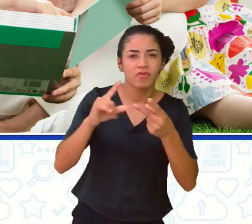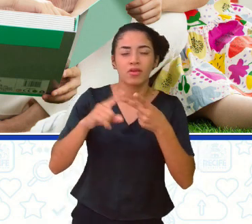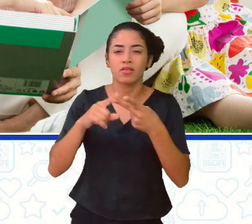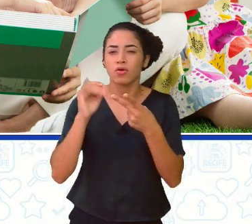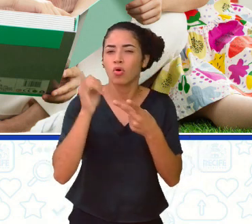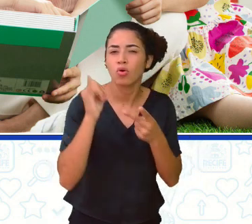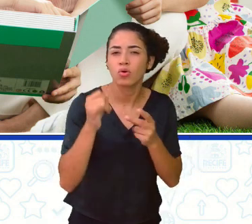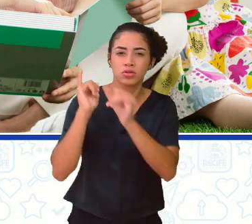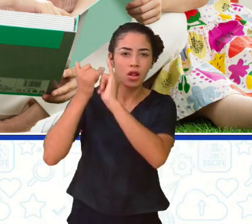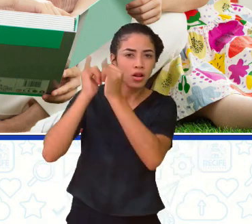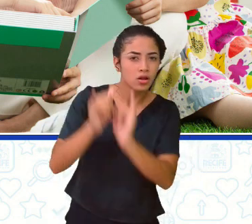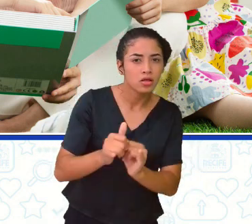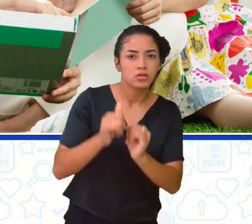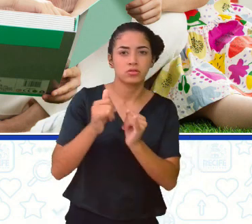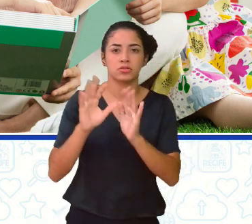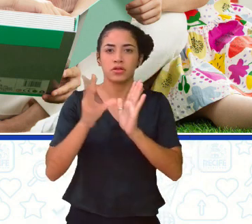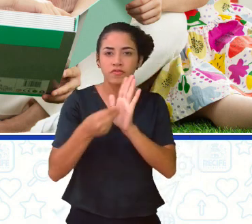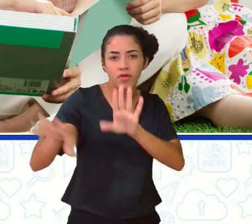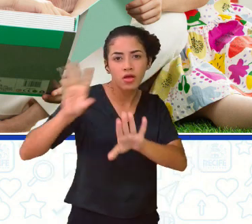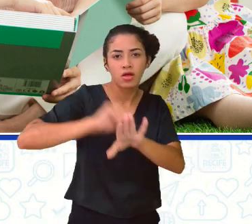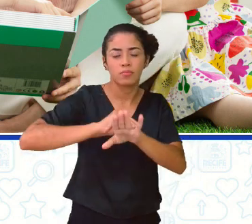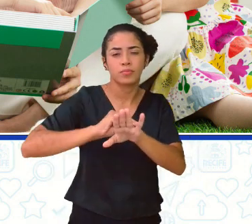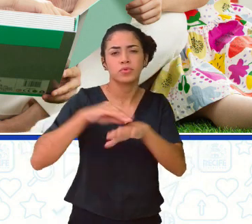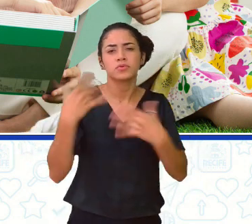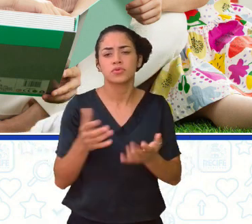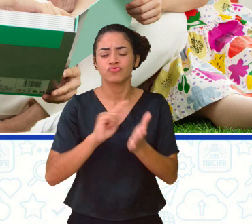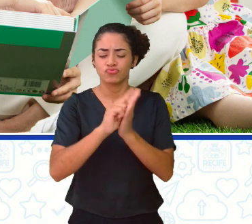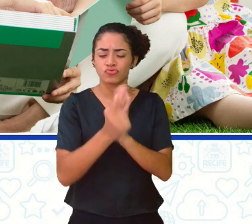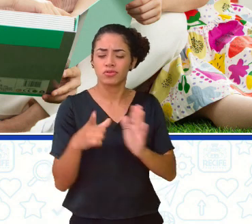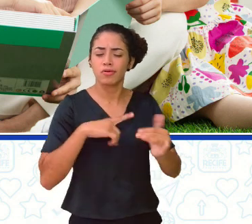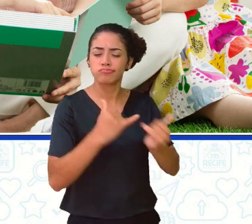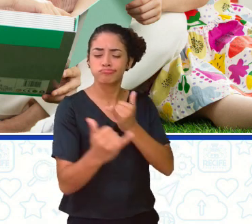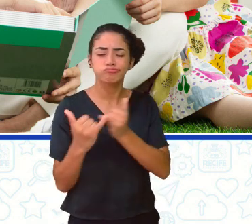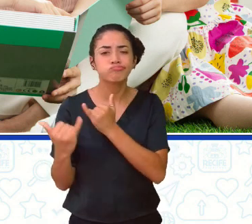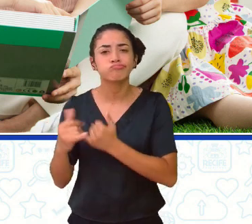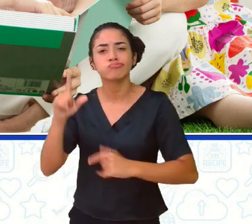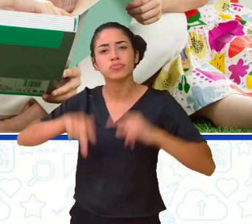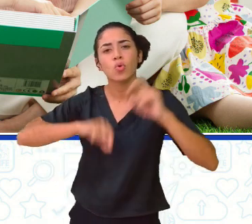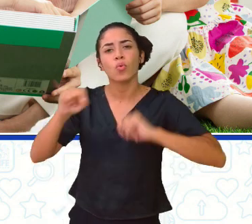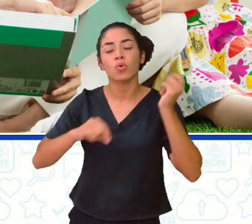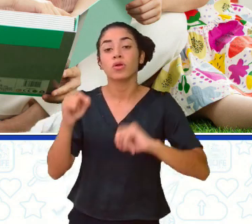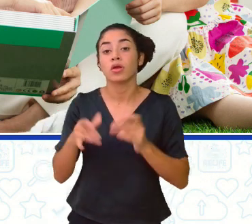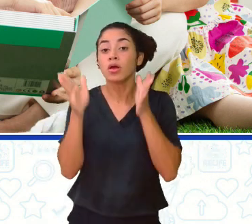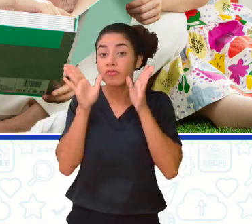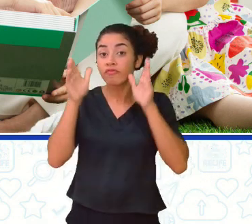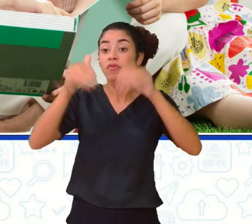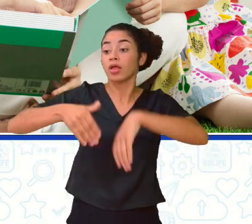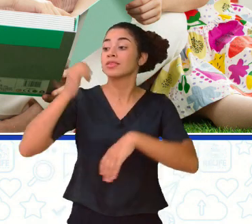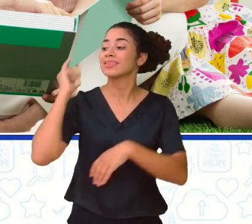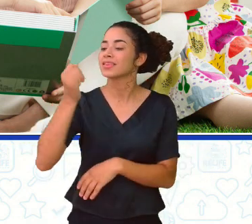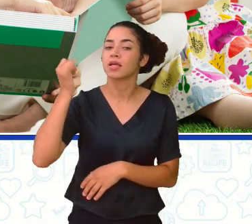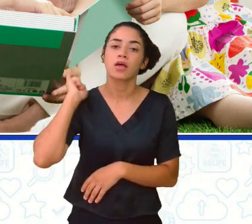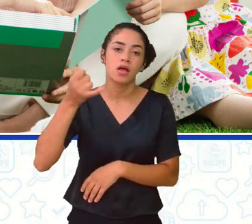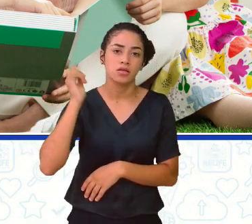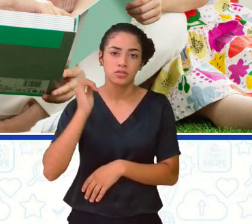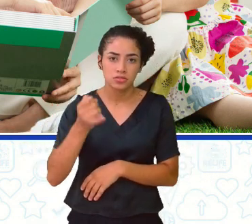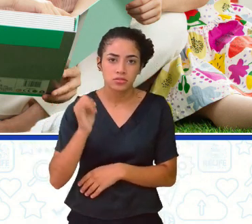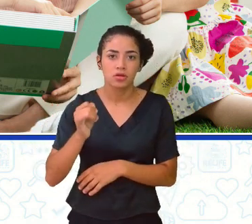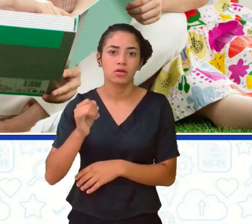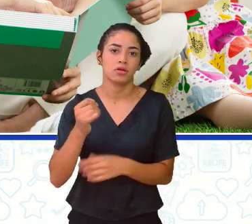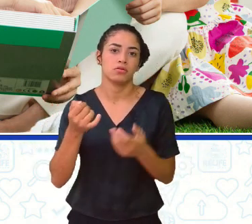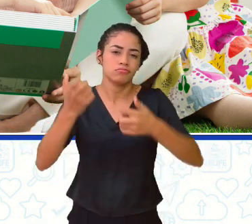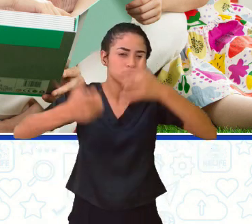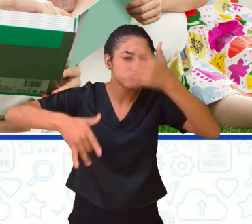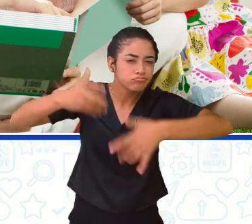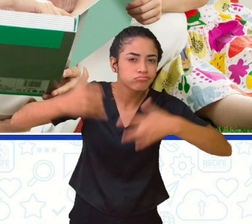a lenda. E o que é que esses gêneros têm de semelhante? Essa questão de uma narração, de uma